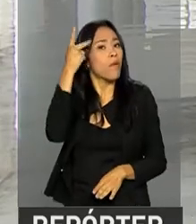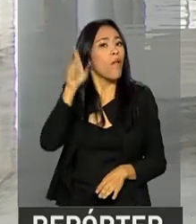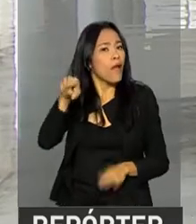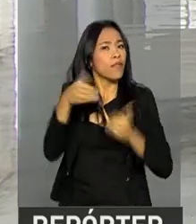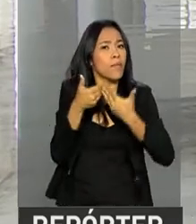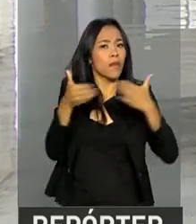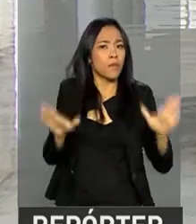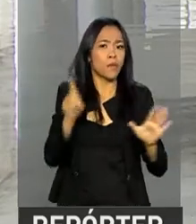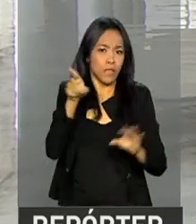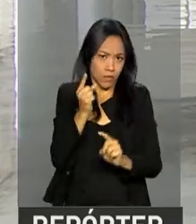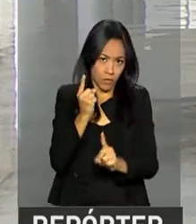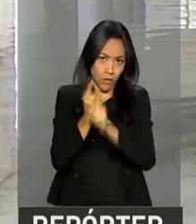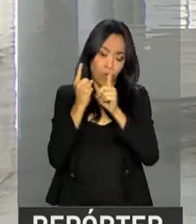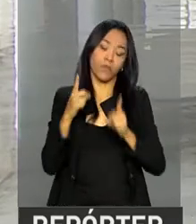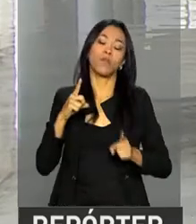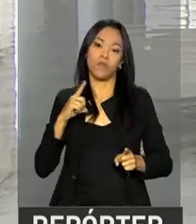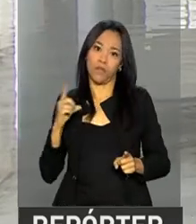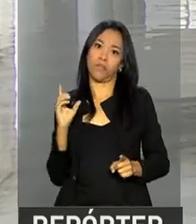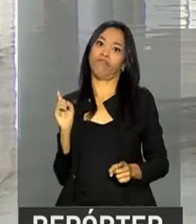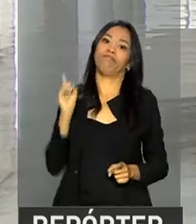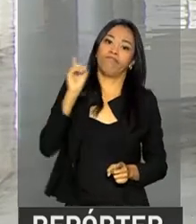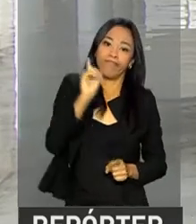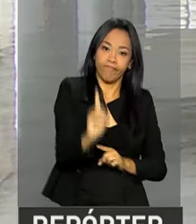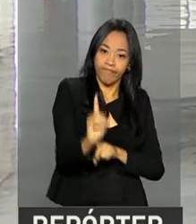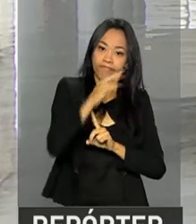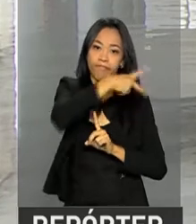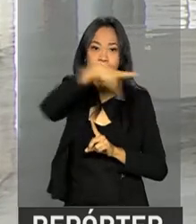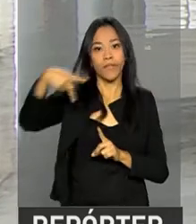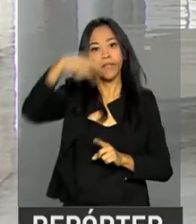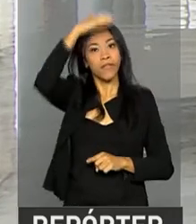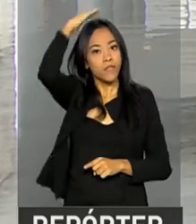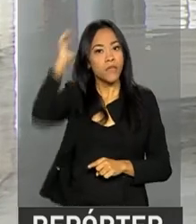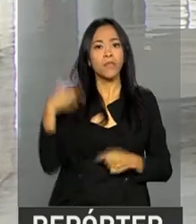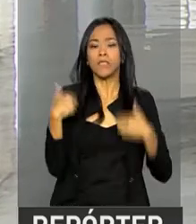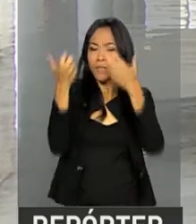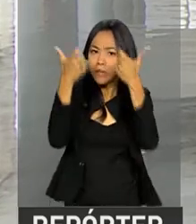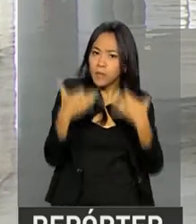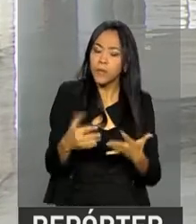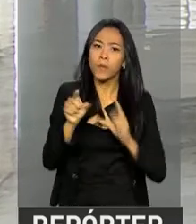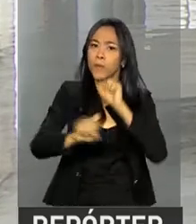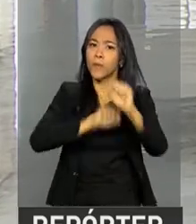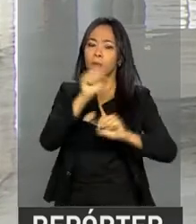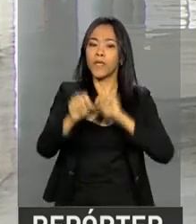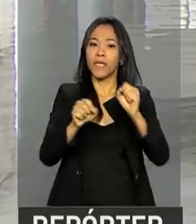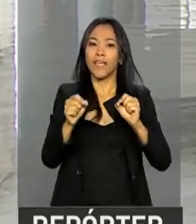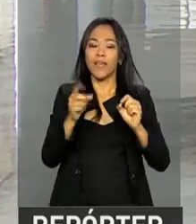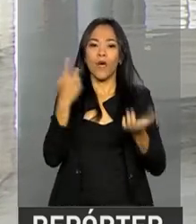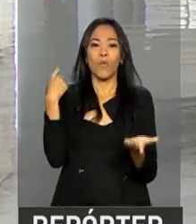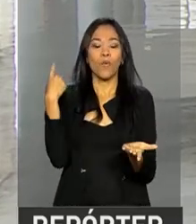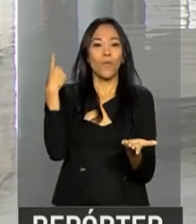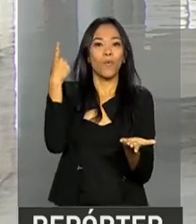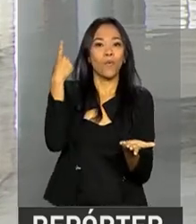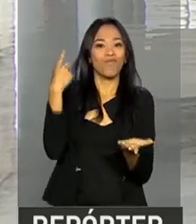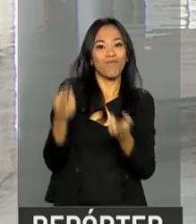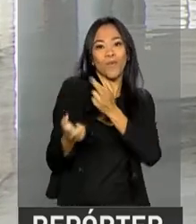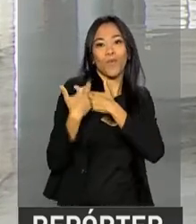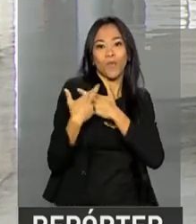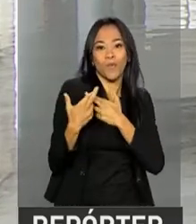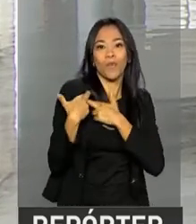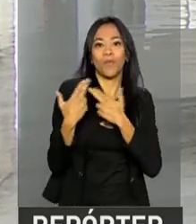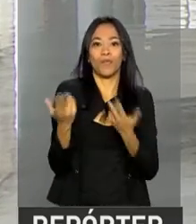que teve então a participação do presidente michel temer ele destacou ea função social dos avanços tecnológicos